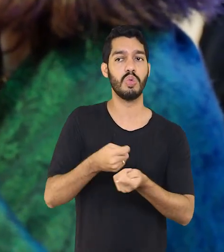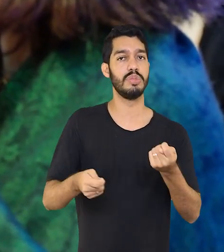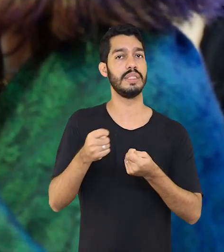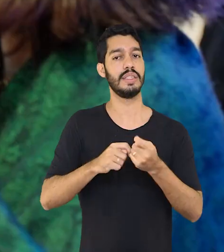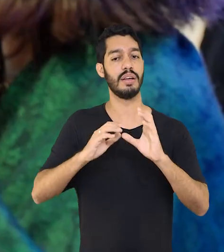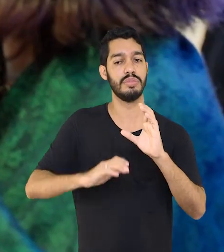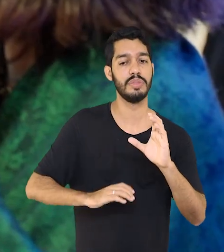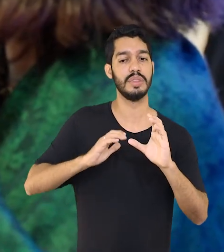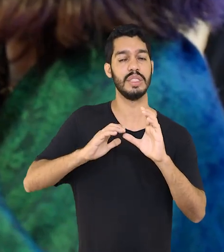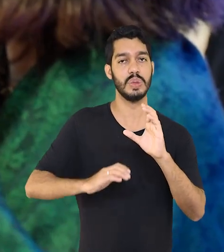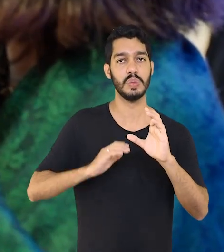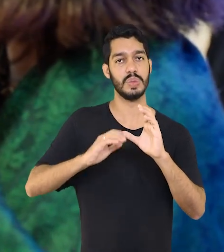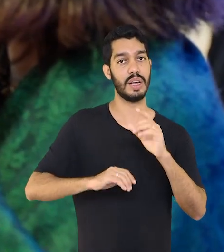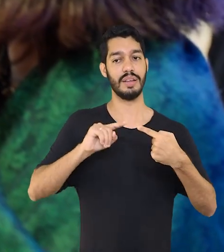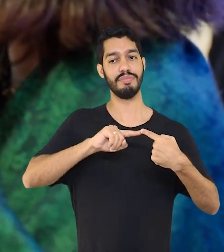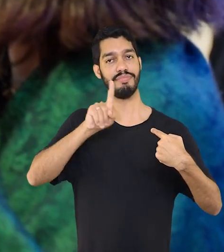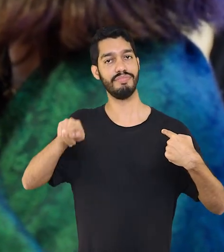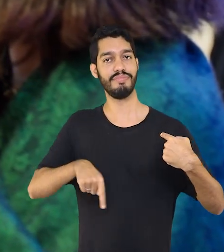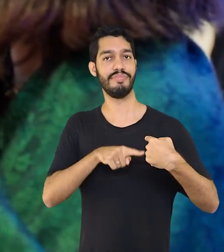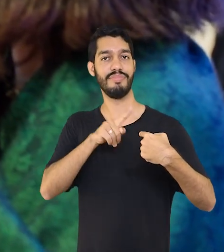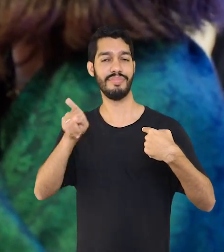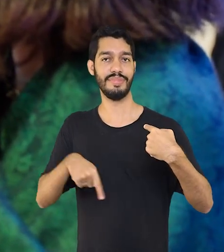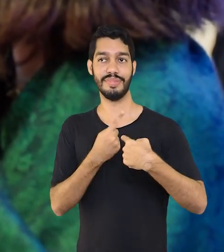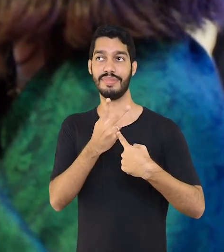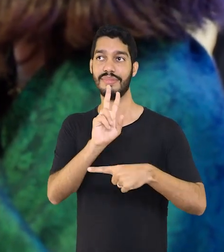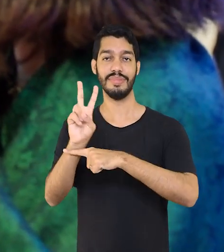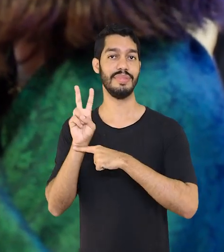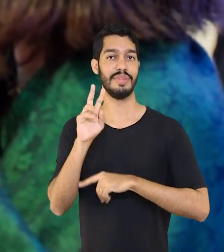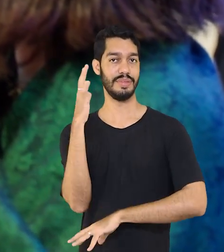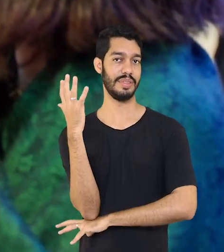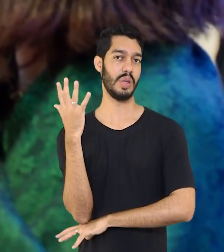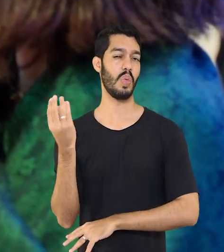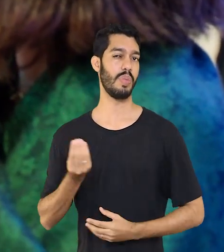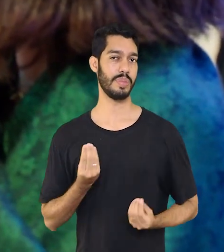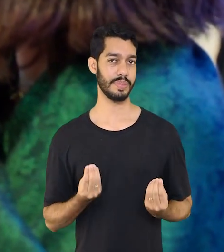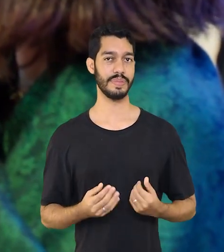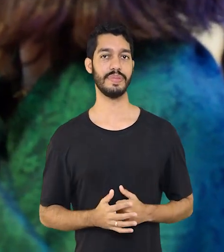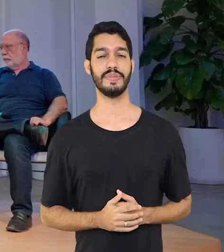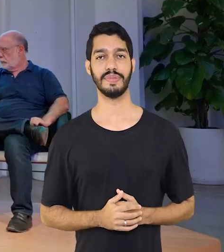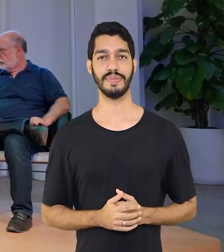se vocês veem como uma possibilidade para a preservação do meio ambiente.